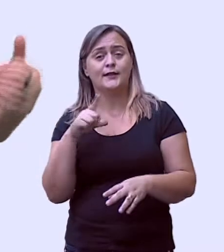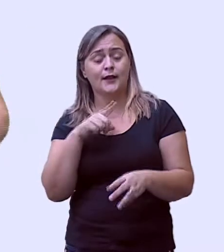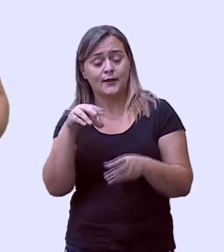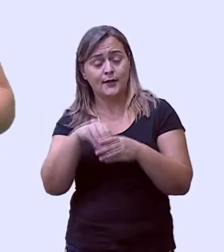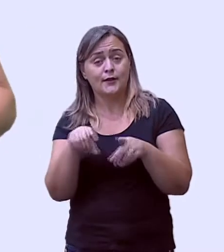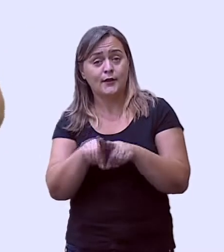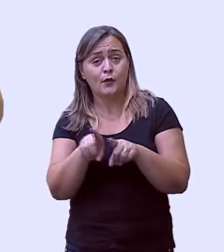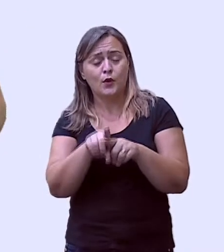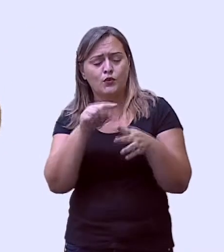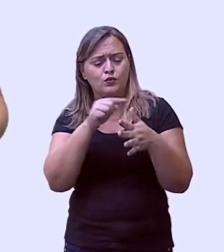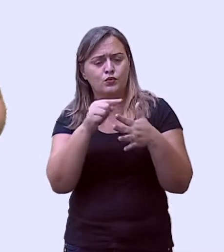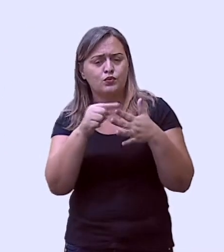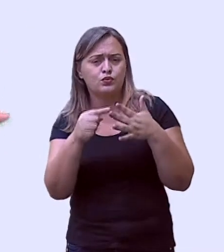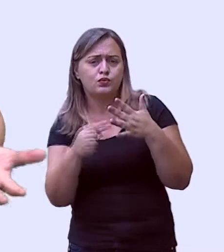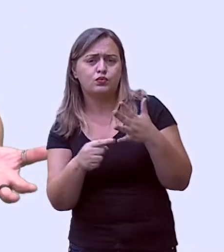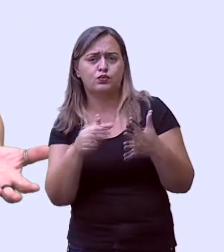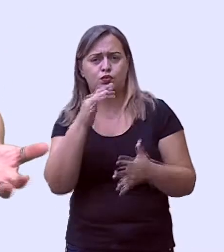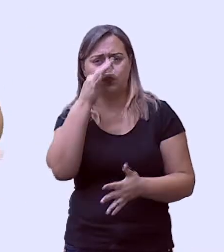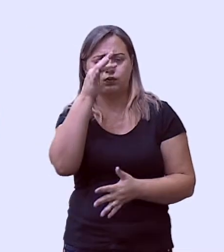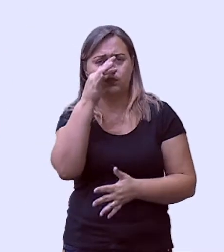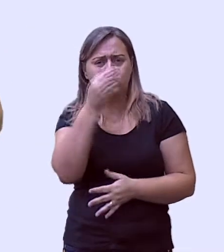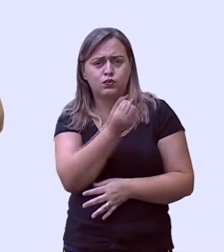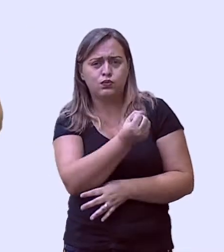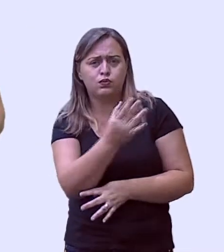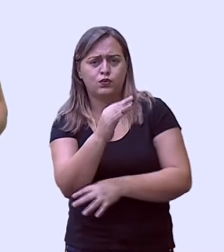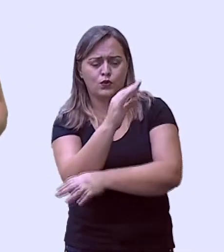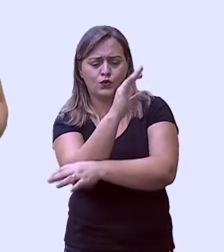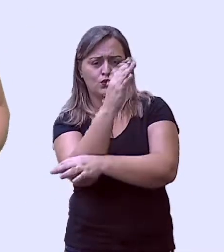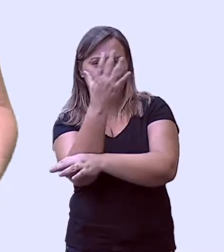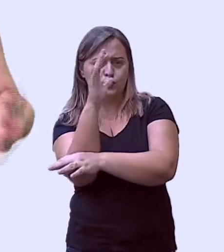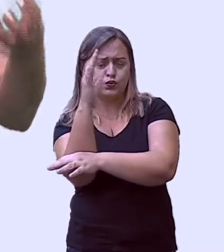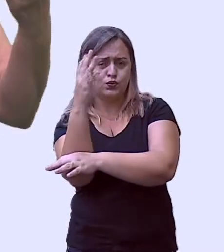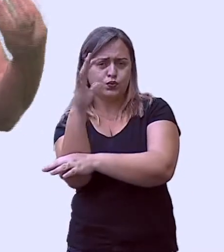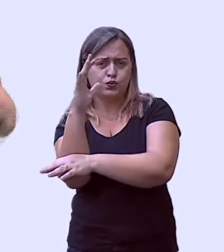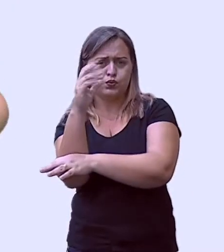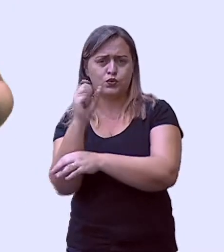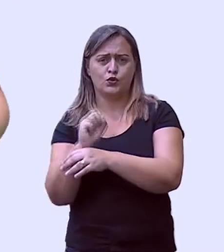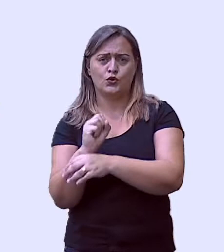vão apresentar plantas arbóreas, herbáceas,